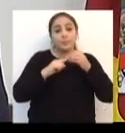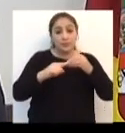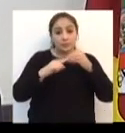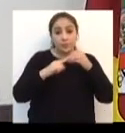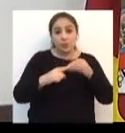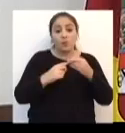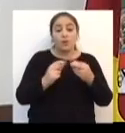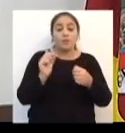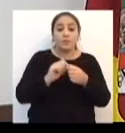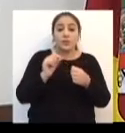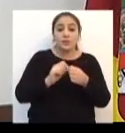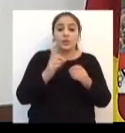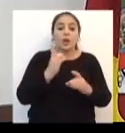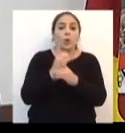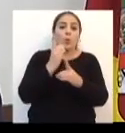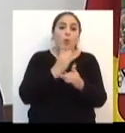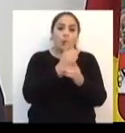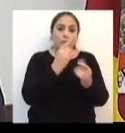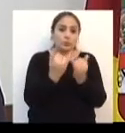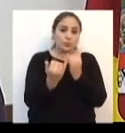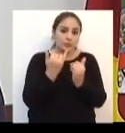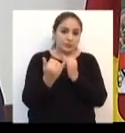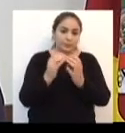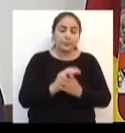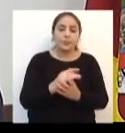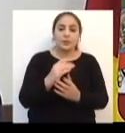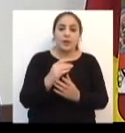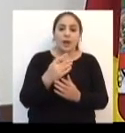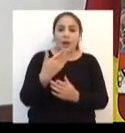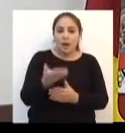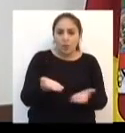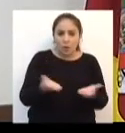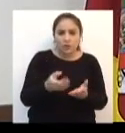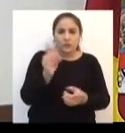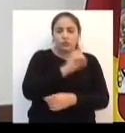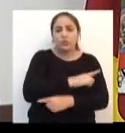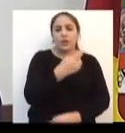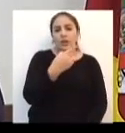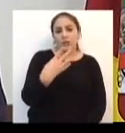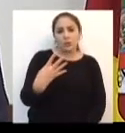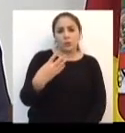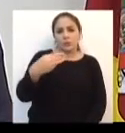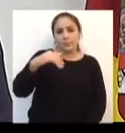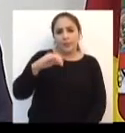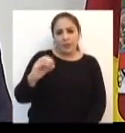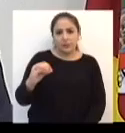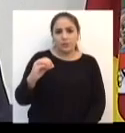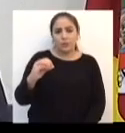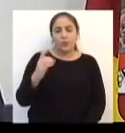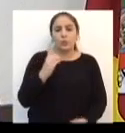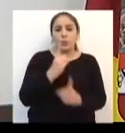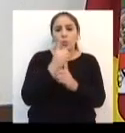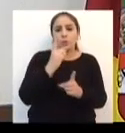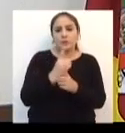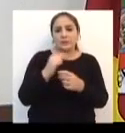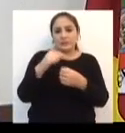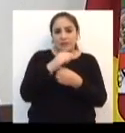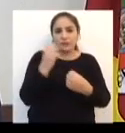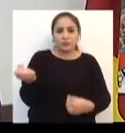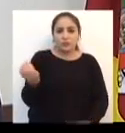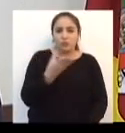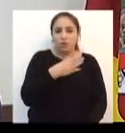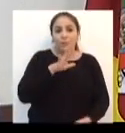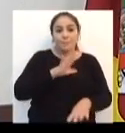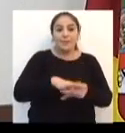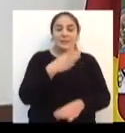com a realização de alguns encontros, né? Nós vamos ter agora, no próximo dia 14 e 15 de maio, um encontro lá no Cidade Nova que vai